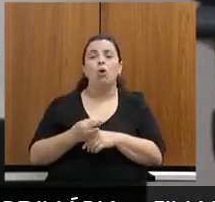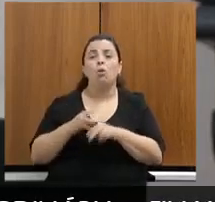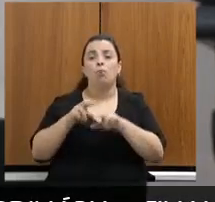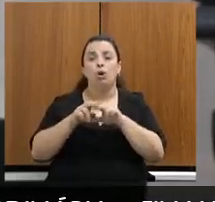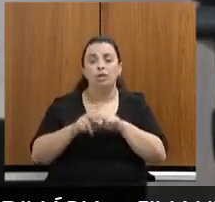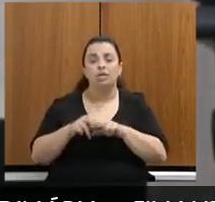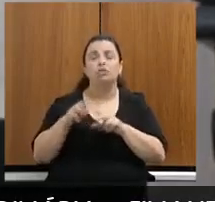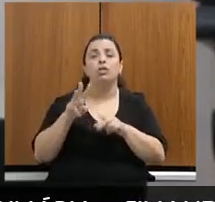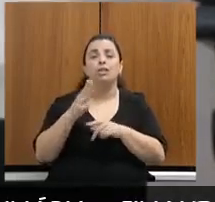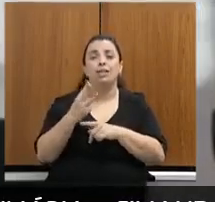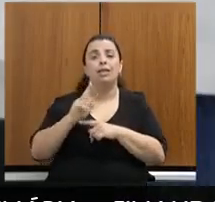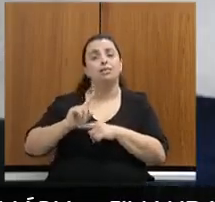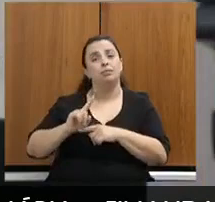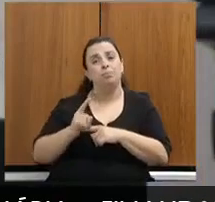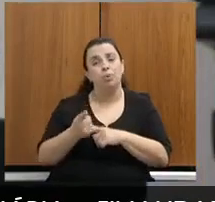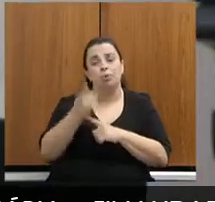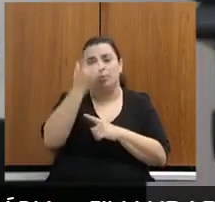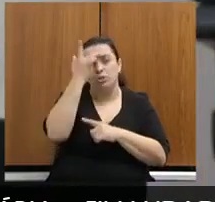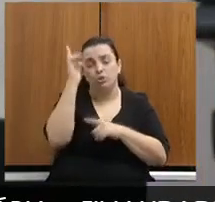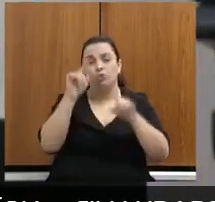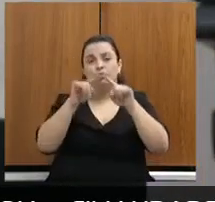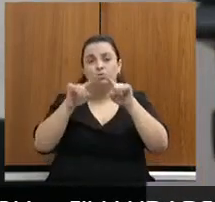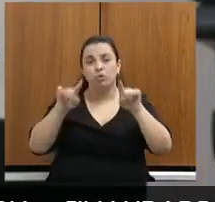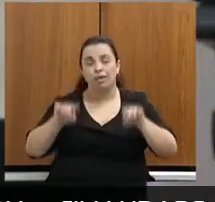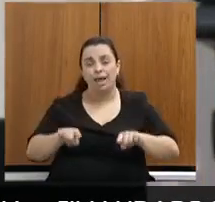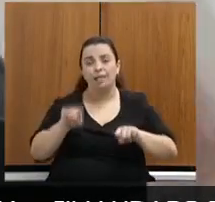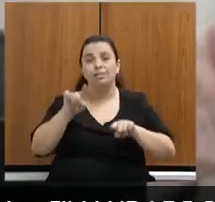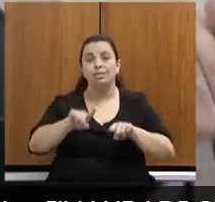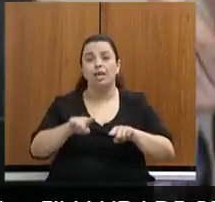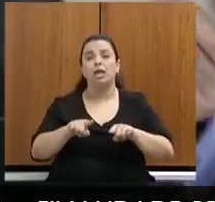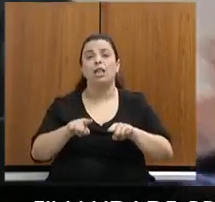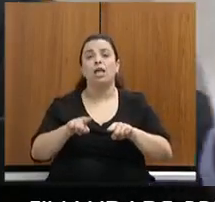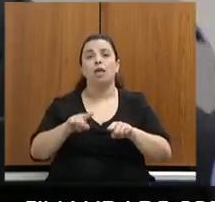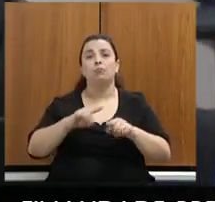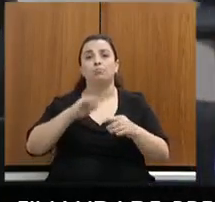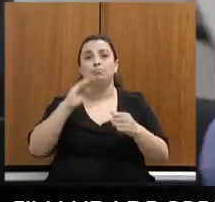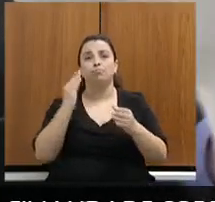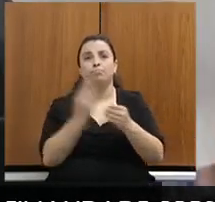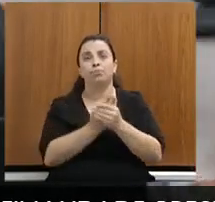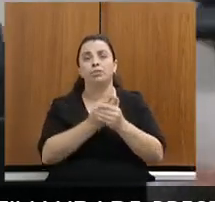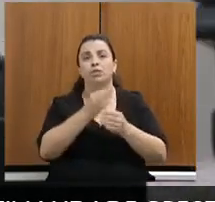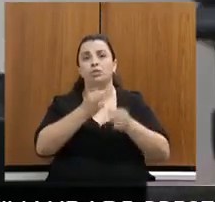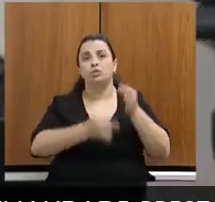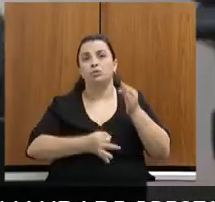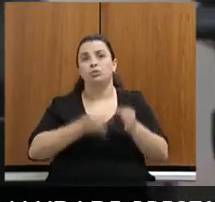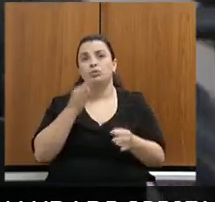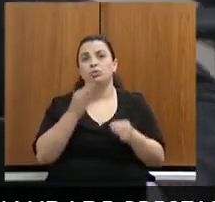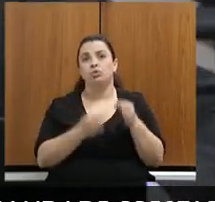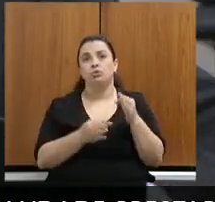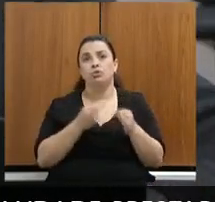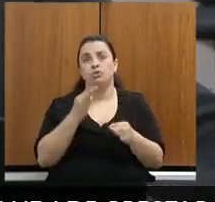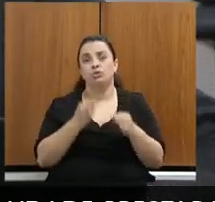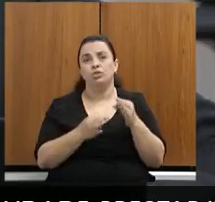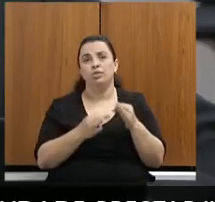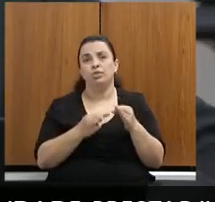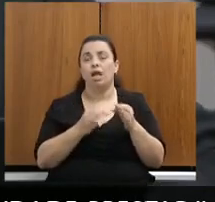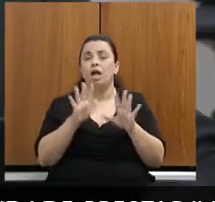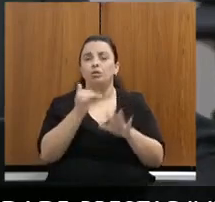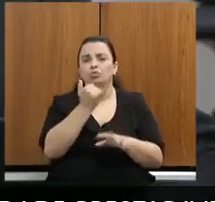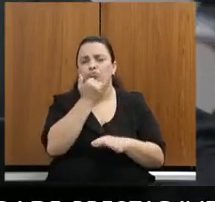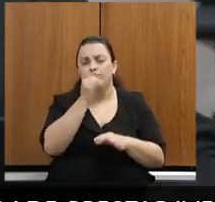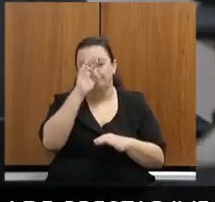que ingressaram na justiça para o reconhecimento aliás é eu estou com o requerimento